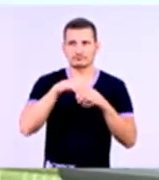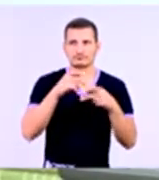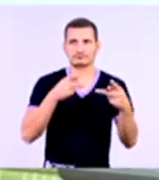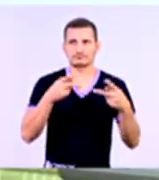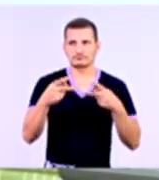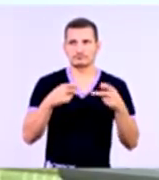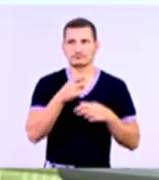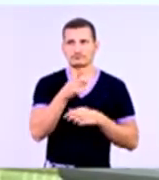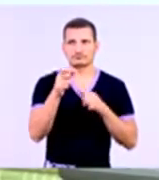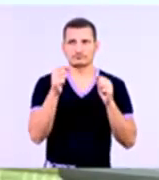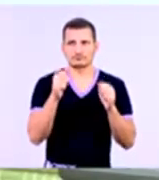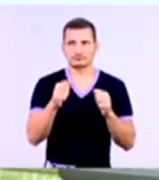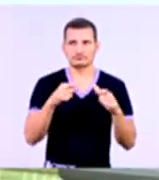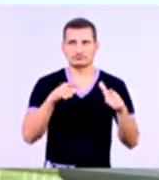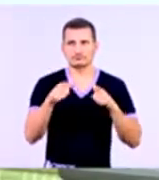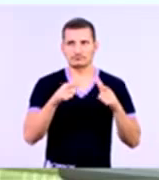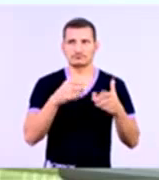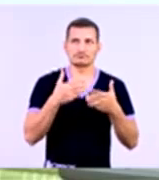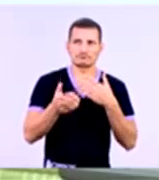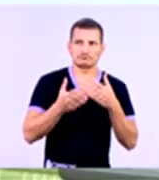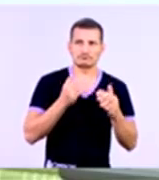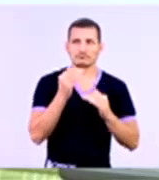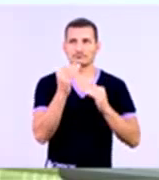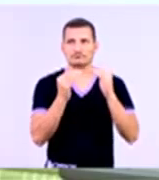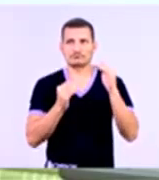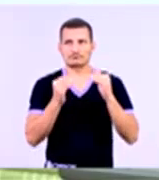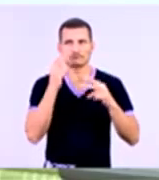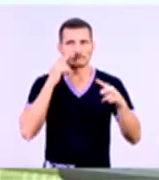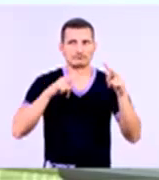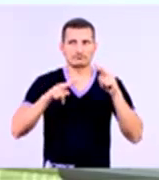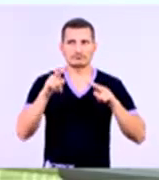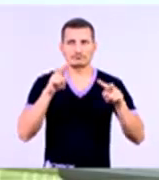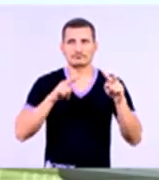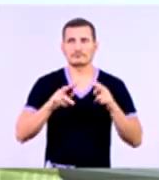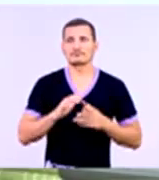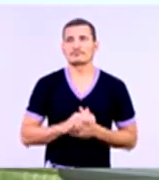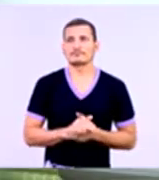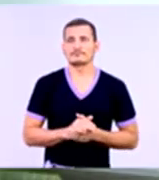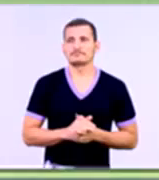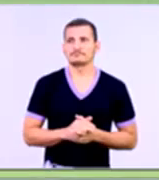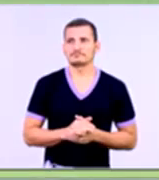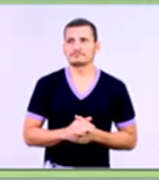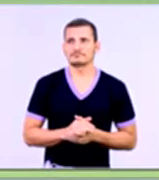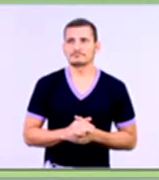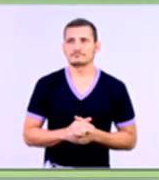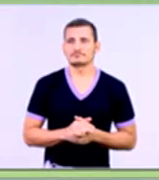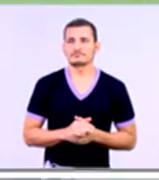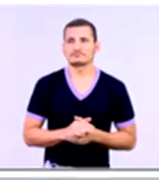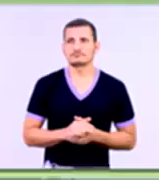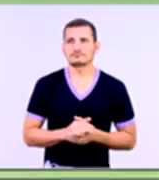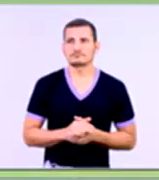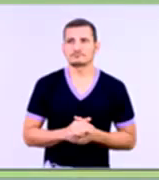Vocês podem trabalhar em qualquer nível visual. Vamos continuar.